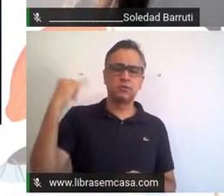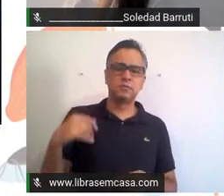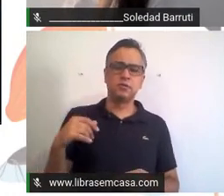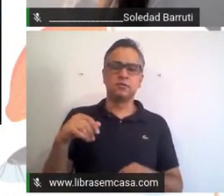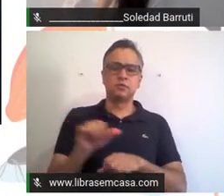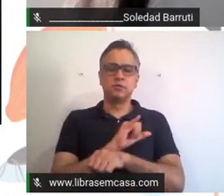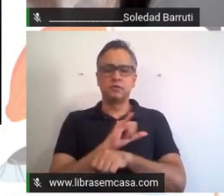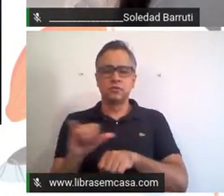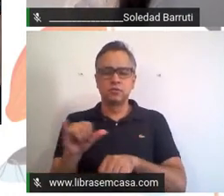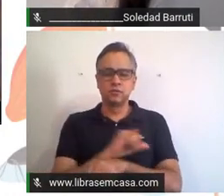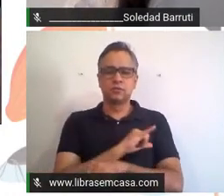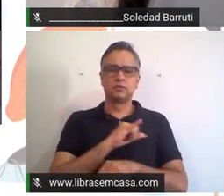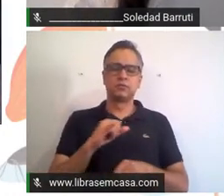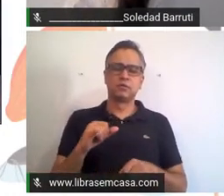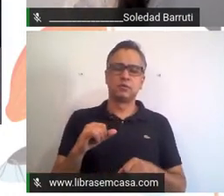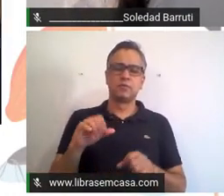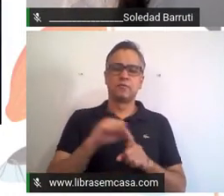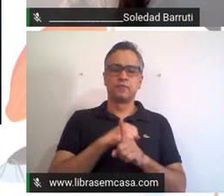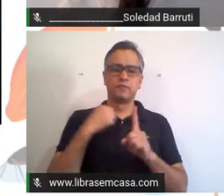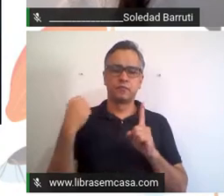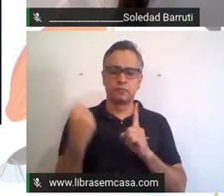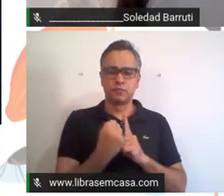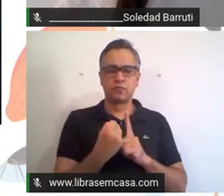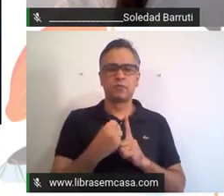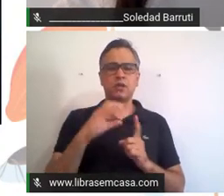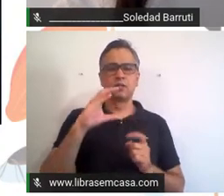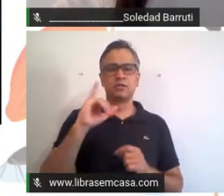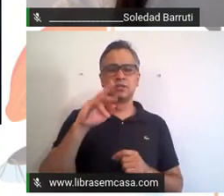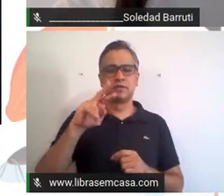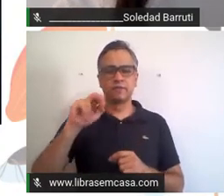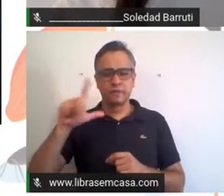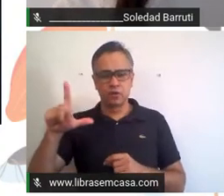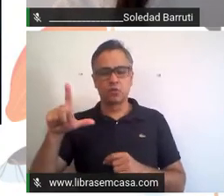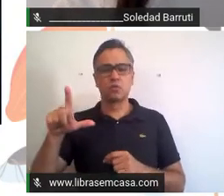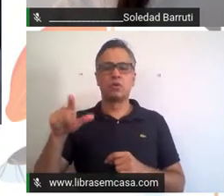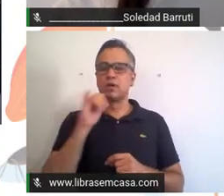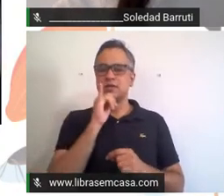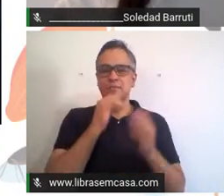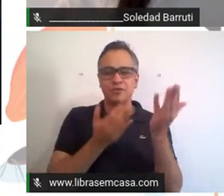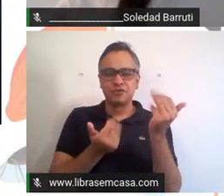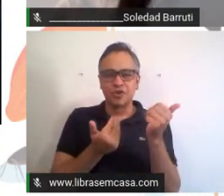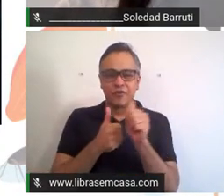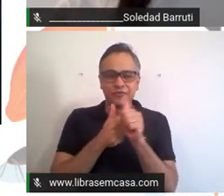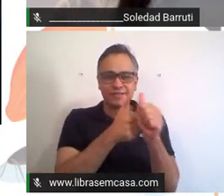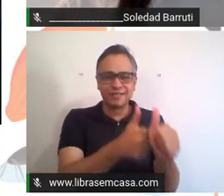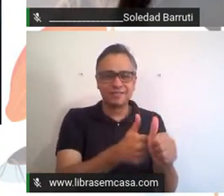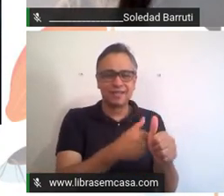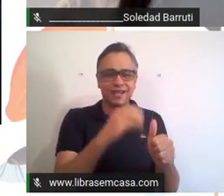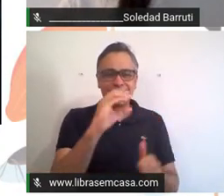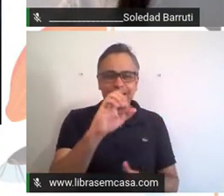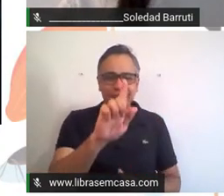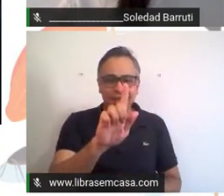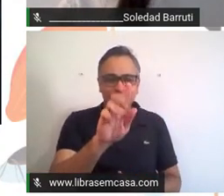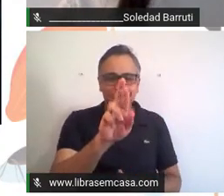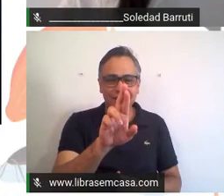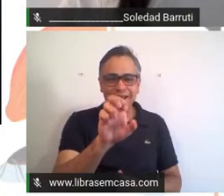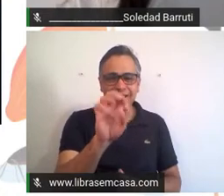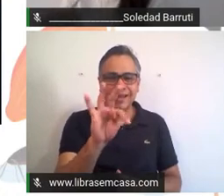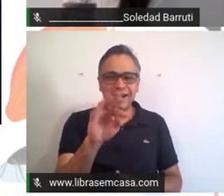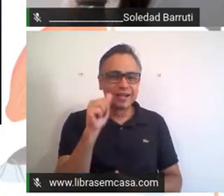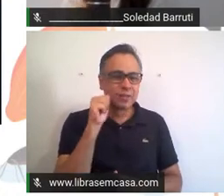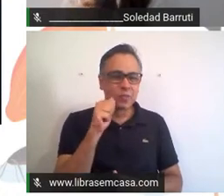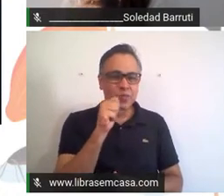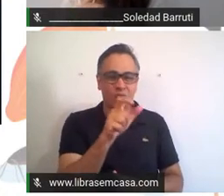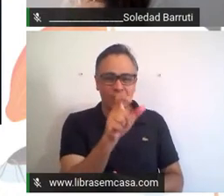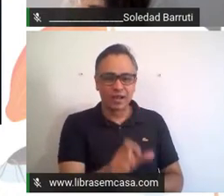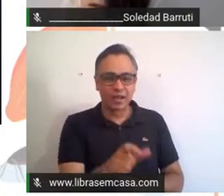sociedade civil, como, por exemplo, os jovens que seguiram a Greta, por exemplo, né, no ano retrasado, por exemplo,